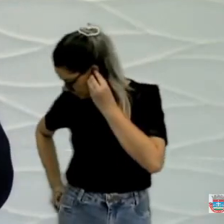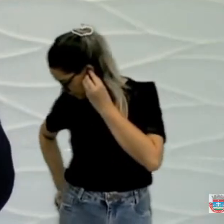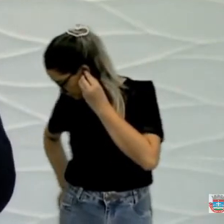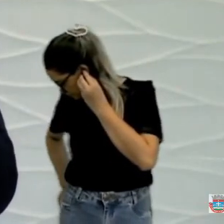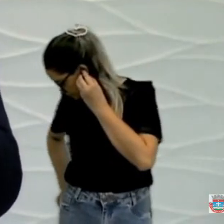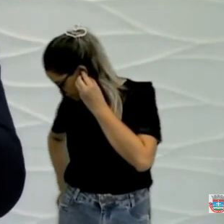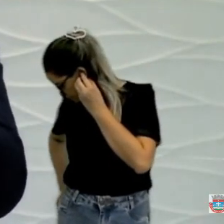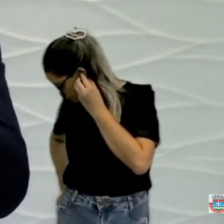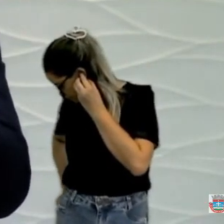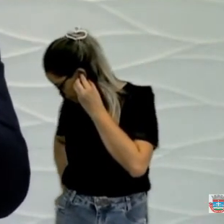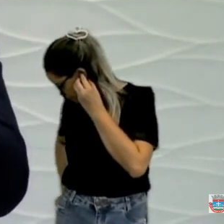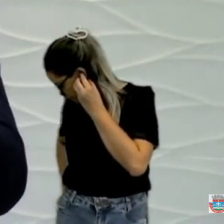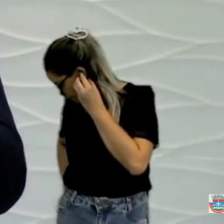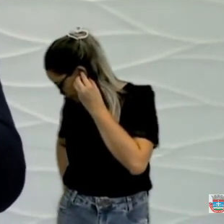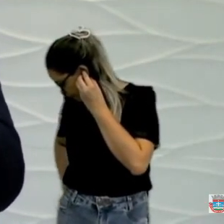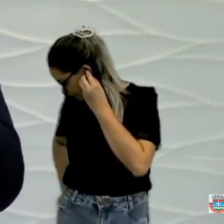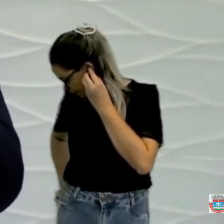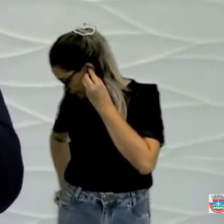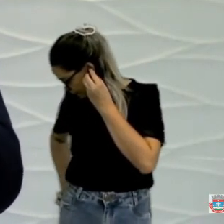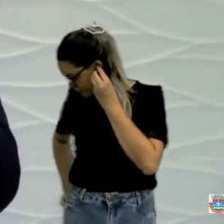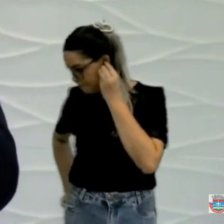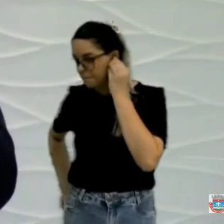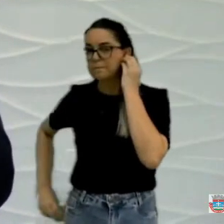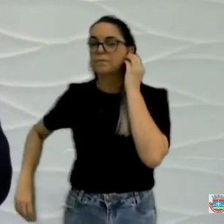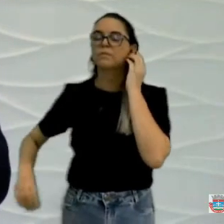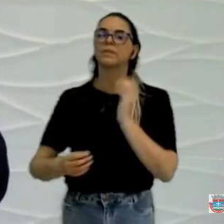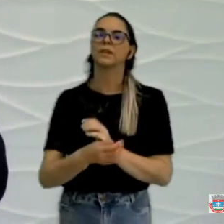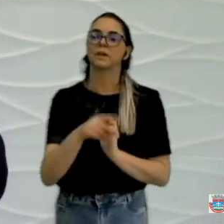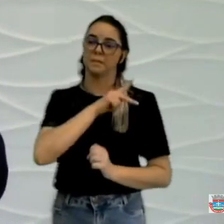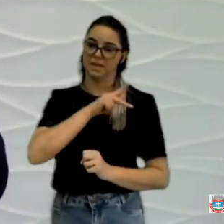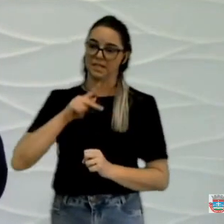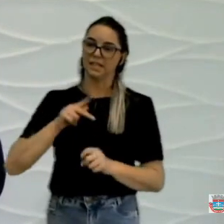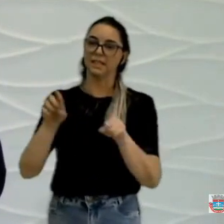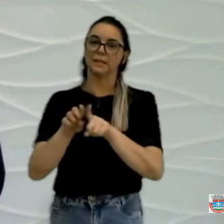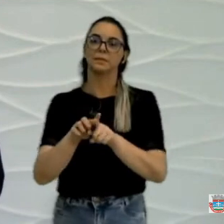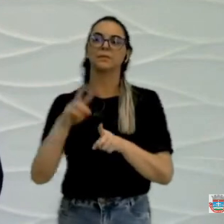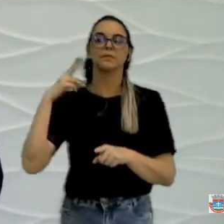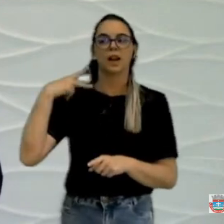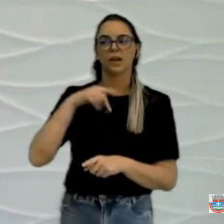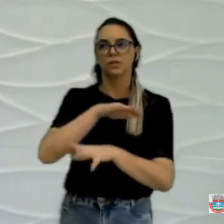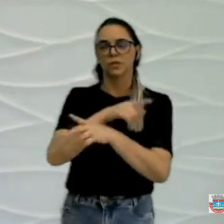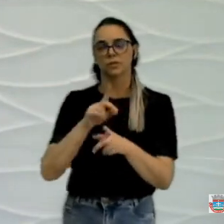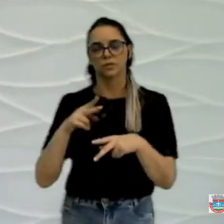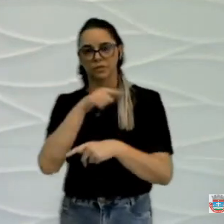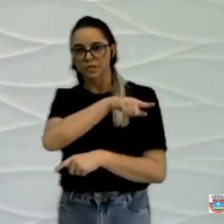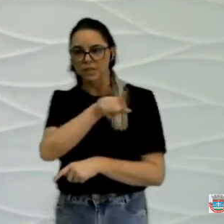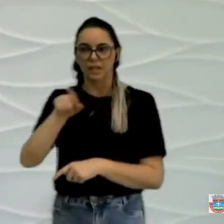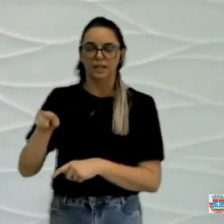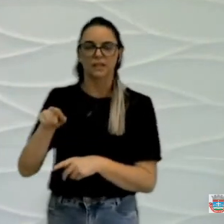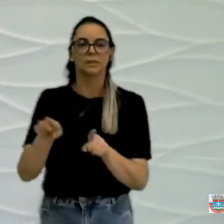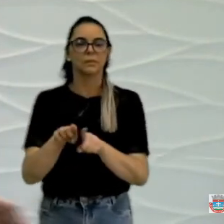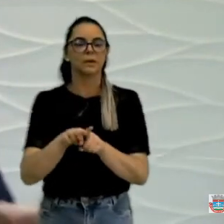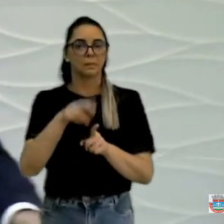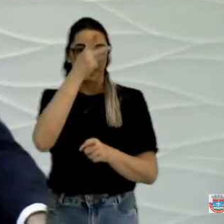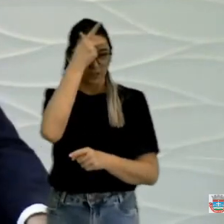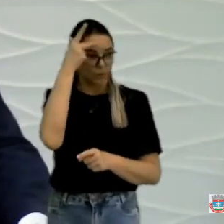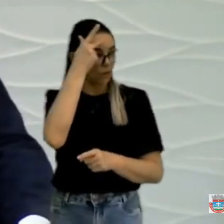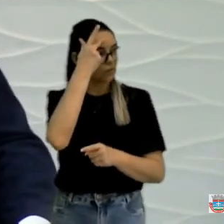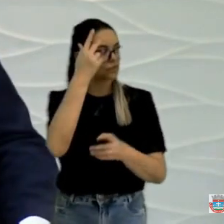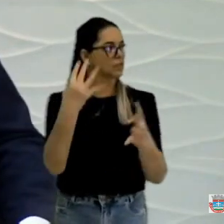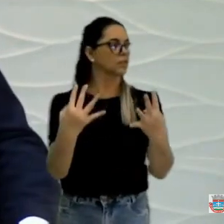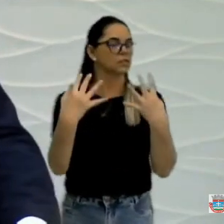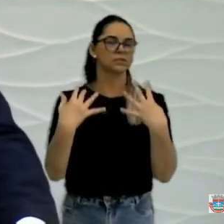Senhor presidente, colegas vereadores, vereadoras, população que nos acompanha aqui na casa, como também a todos que estão nos acompanhando,